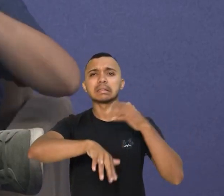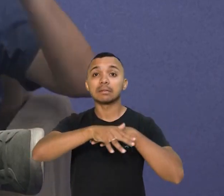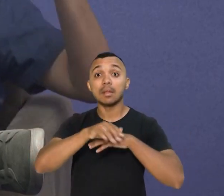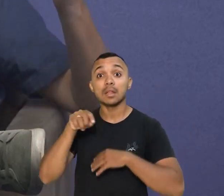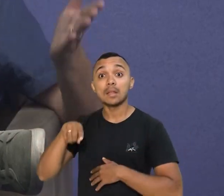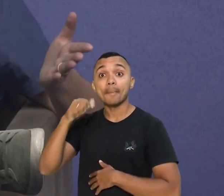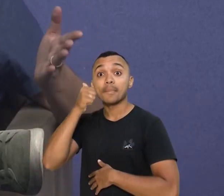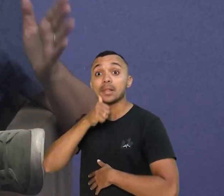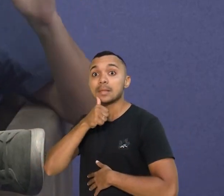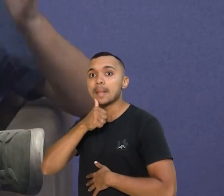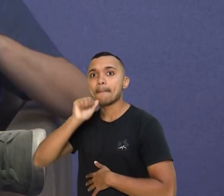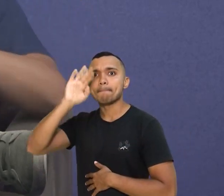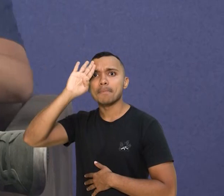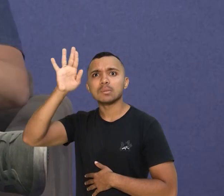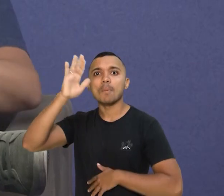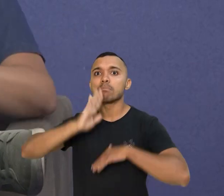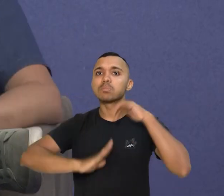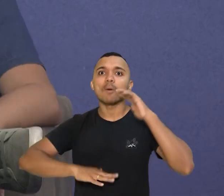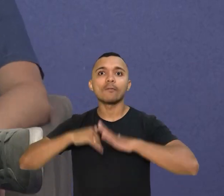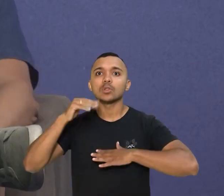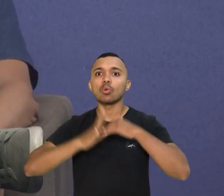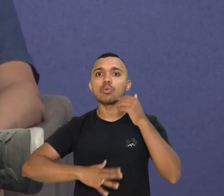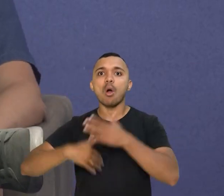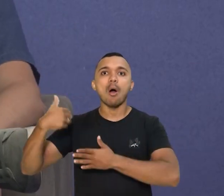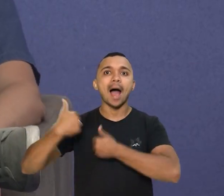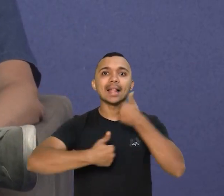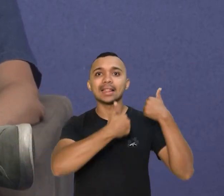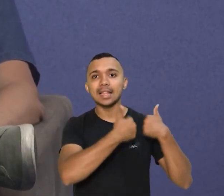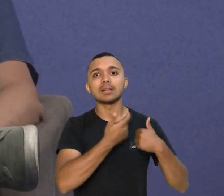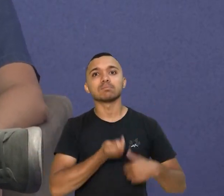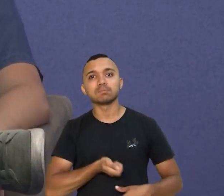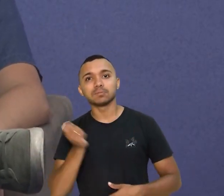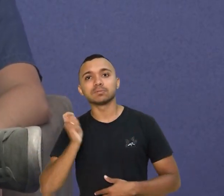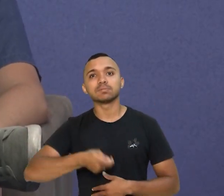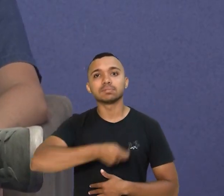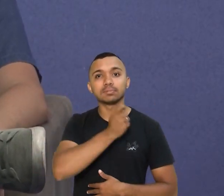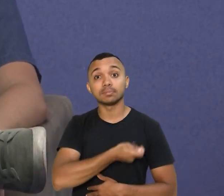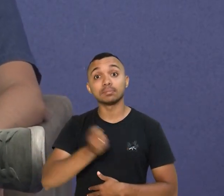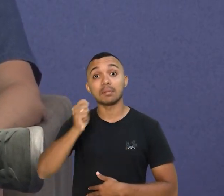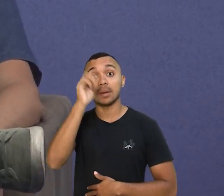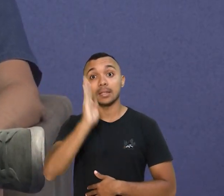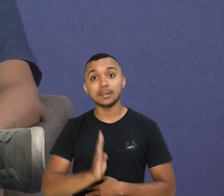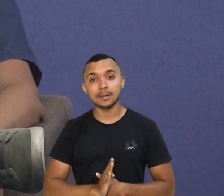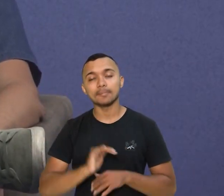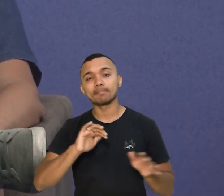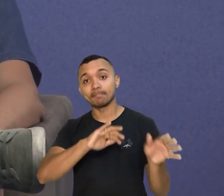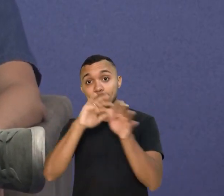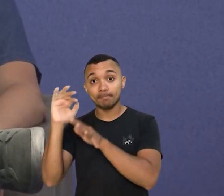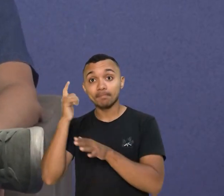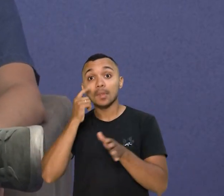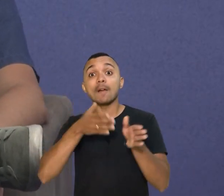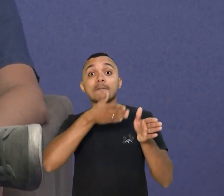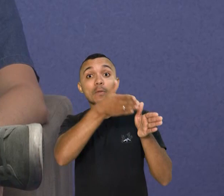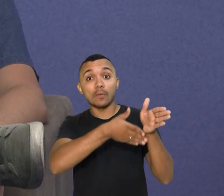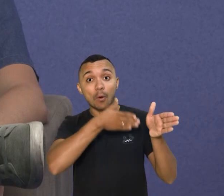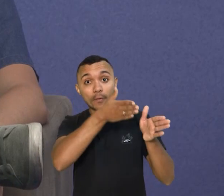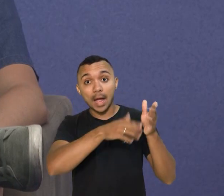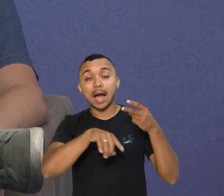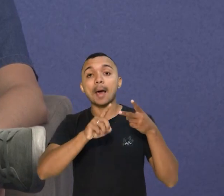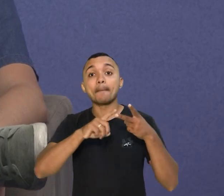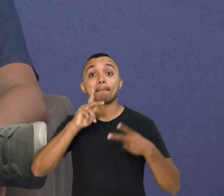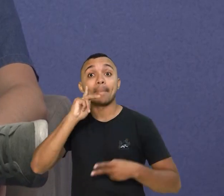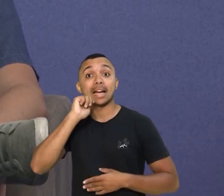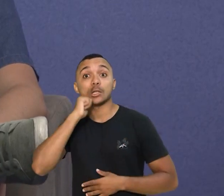principal atleta de tênis do Brasil é a Bia Haddad. Mas voltando aqui ao futebol, o Ferroviário e o Pacajus precisam tomar cuidado pelo